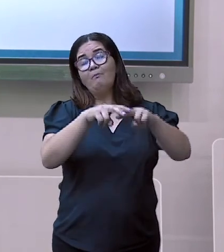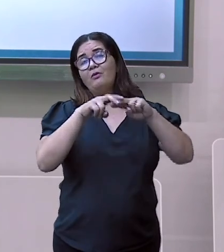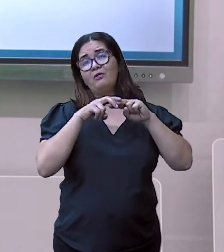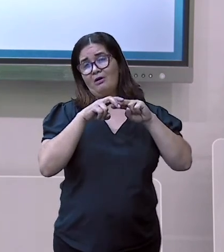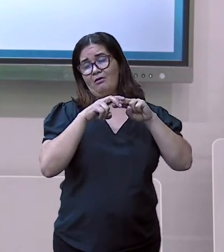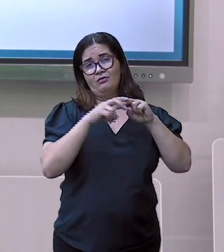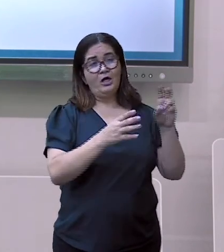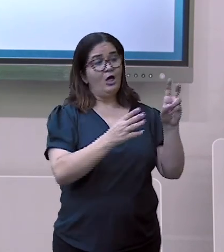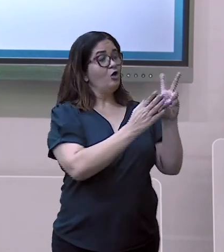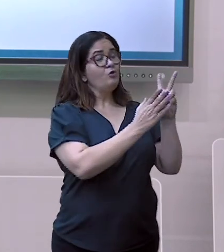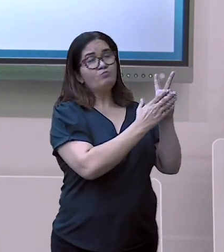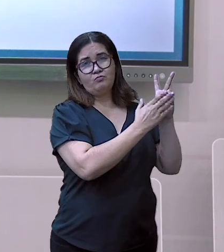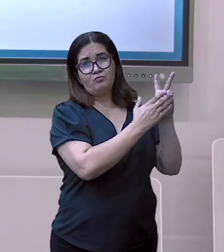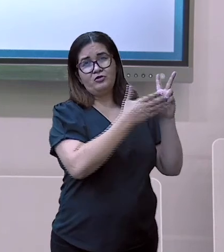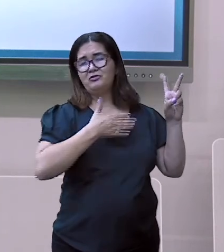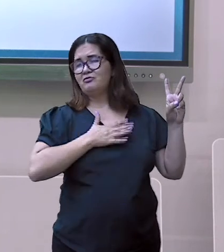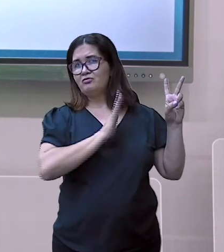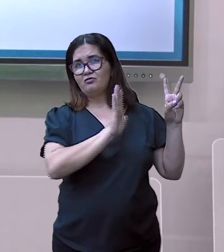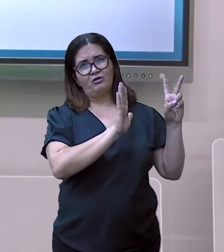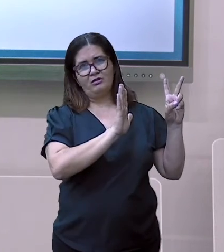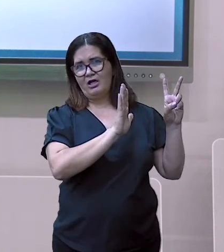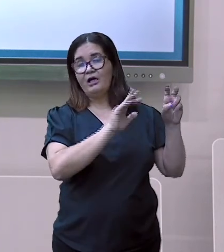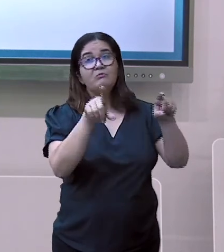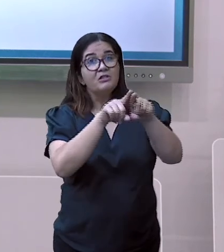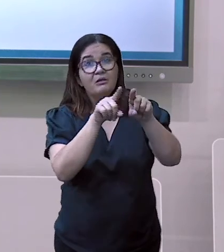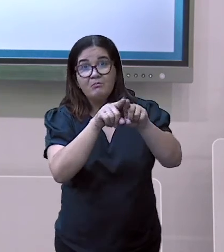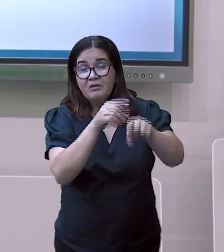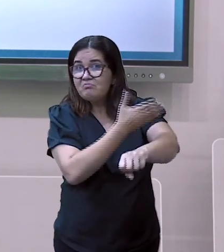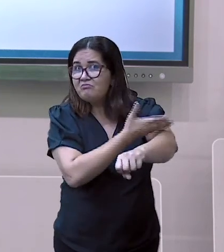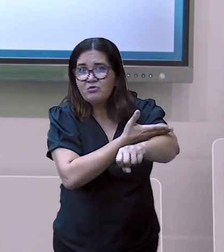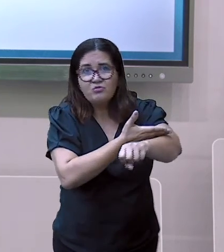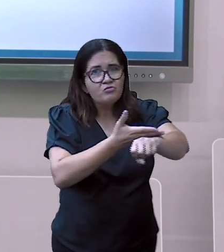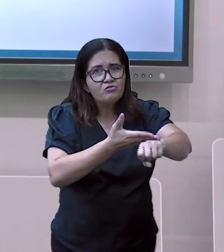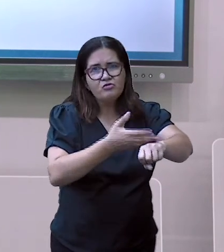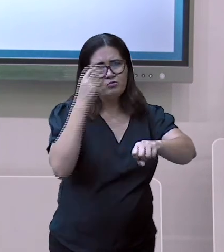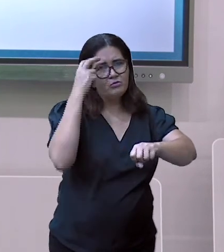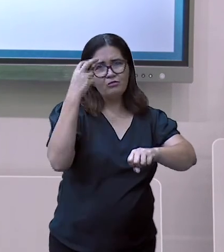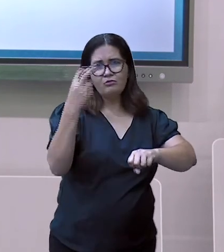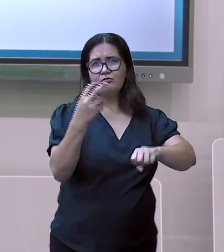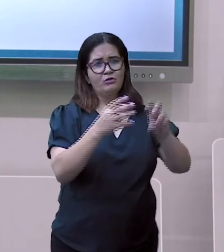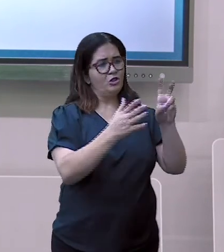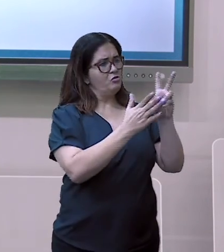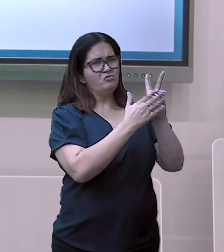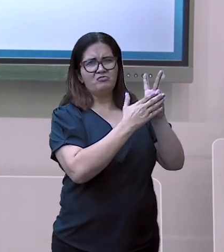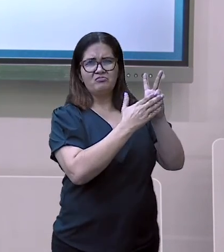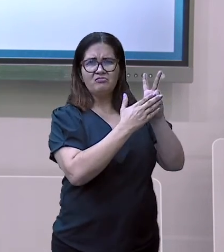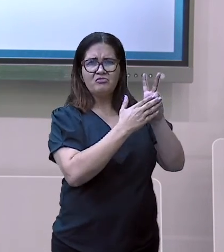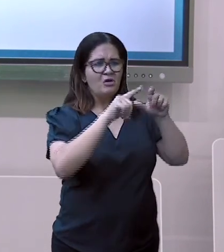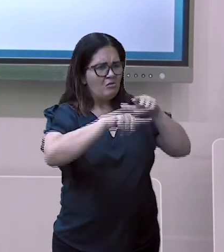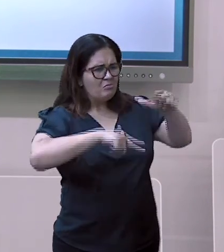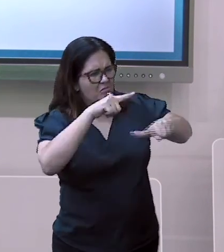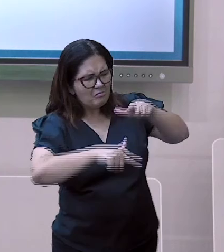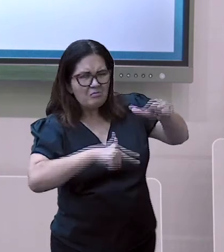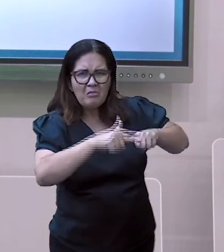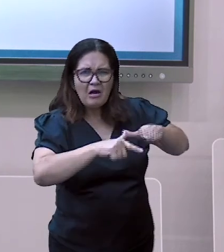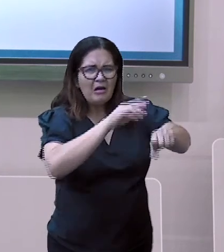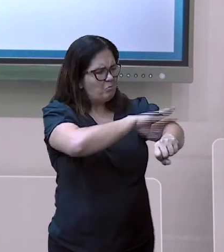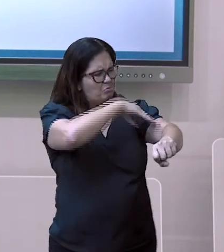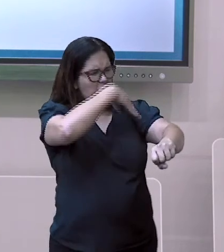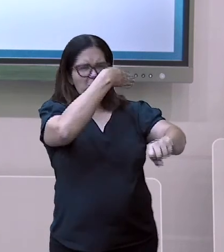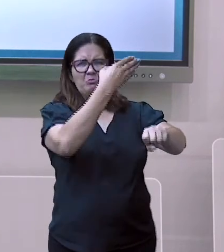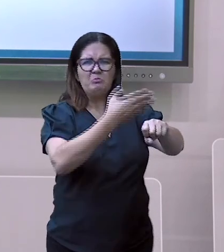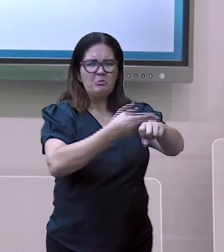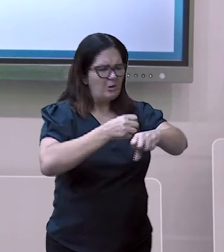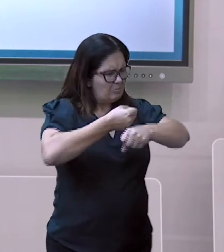Os índios não eram acostumados àquele tipo de trabalho, aquela lida, né, a